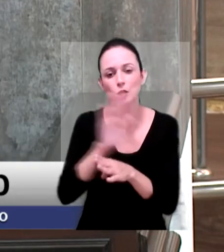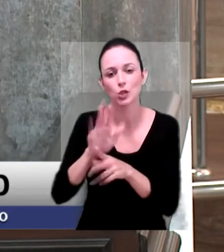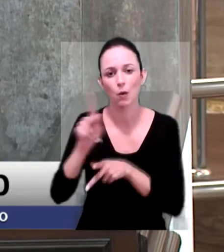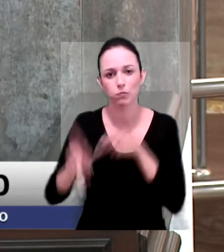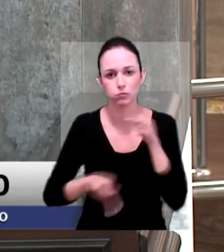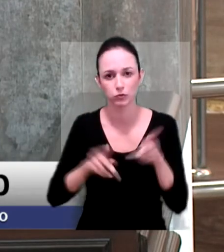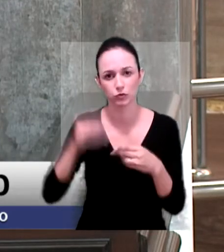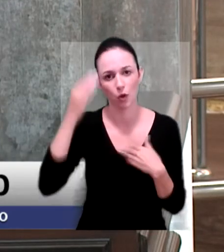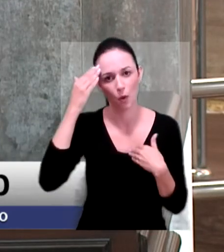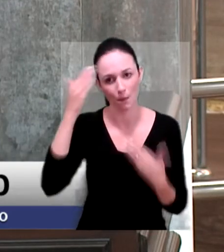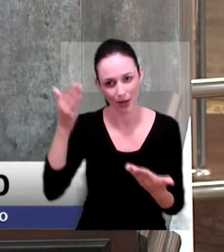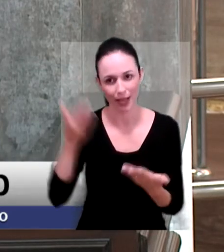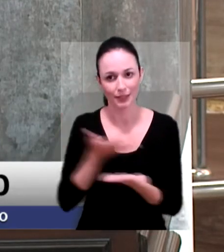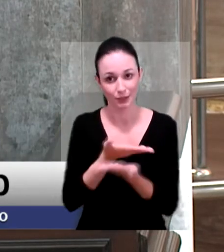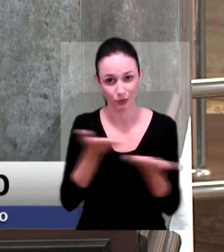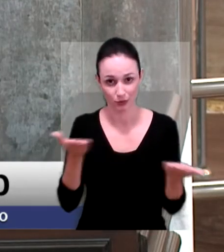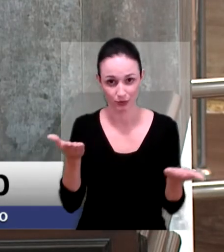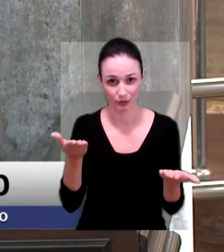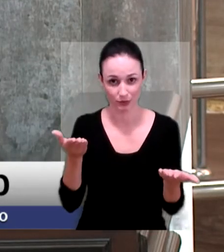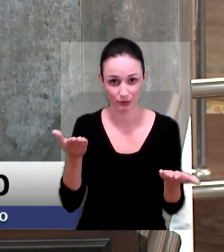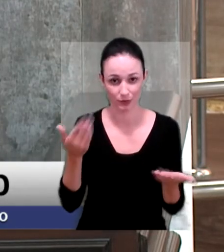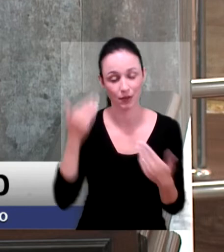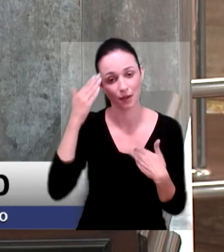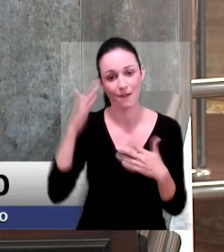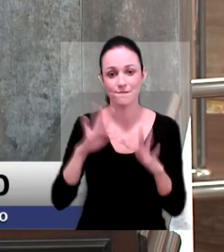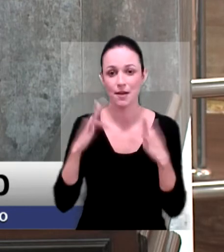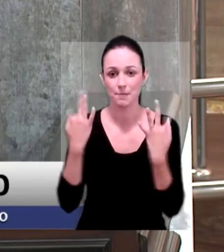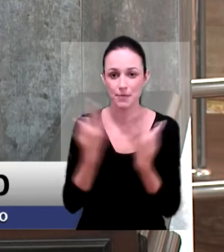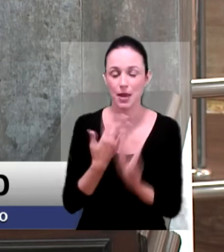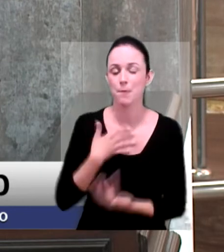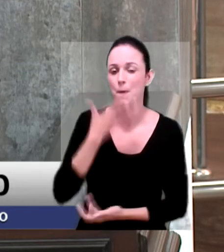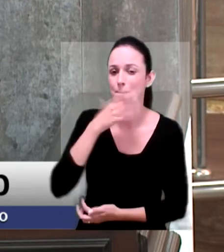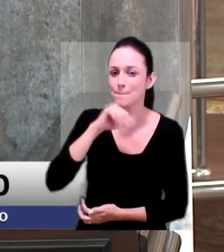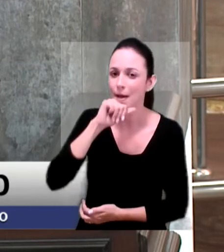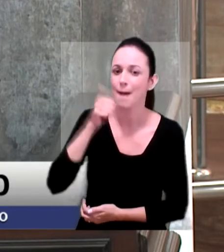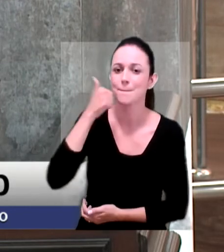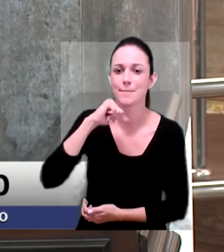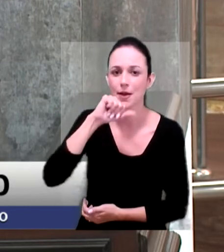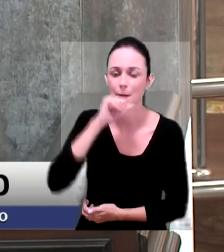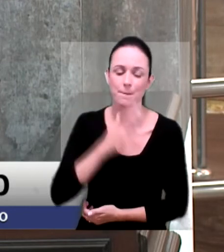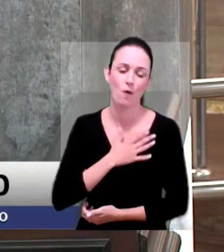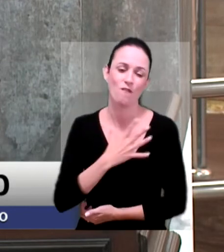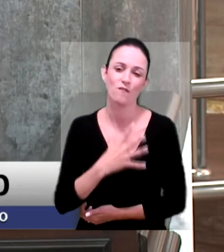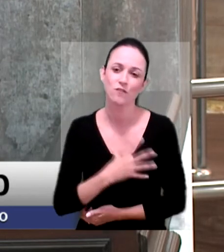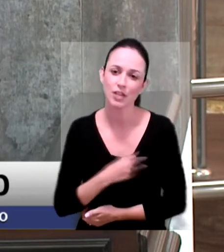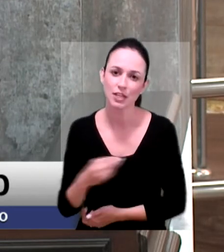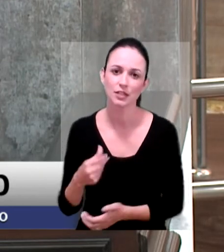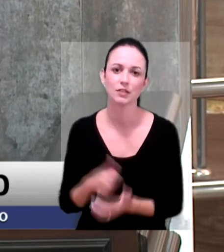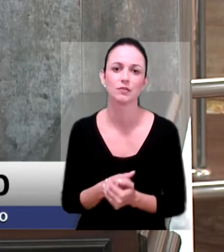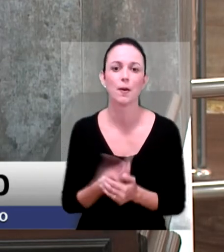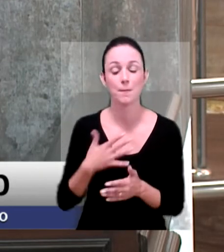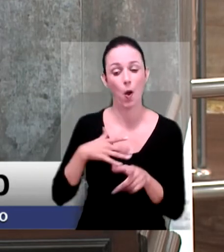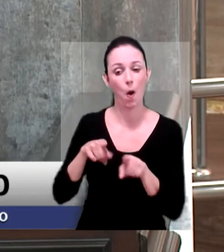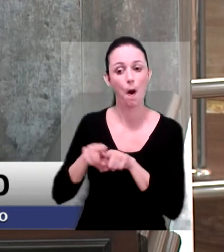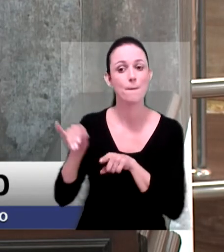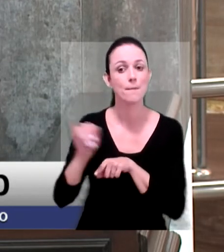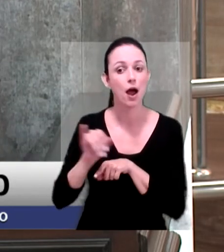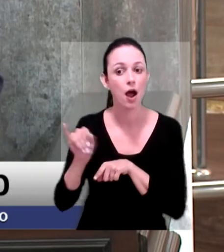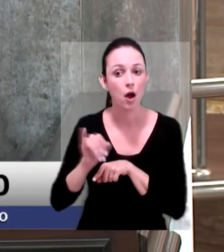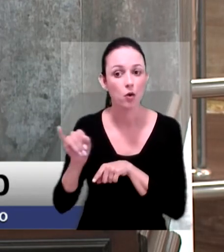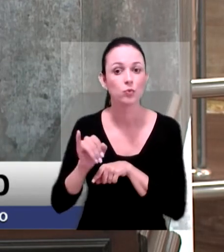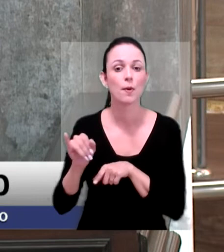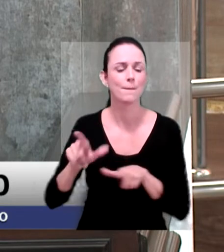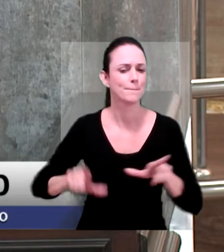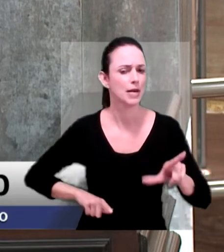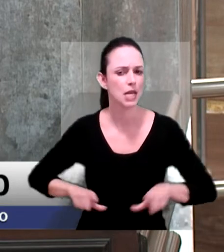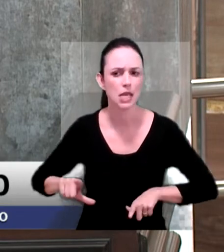vocês, sou muito grato à minha família, meu pai, minha mãe, meus filhos, né? Tenho meu irmão que está aí, primos de fora também que